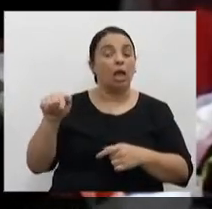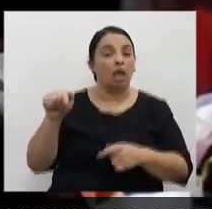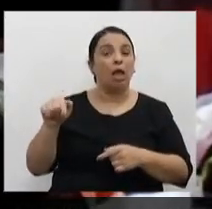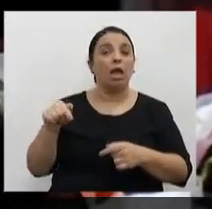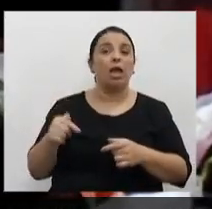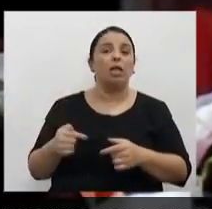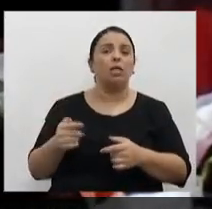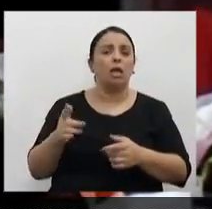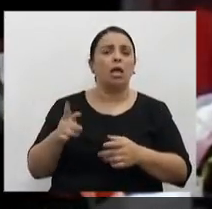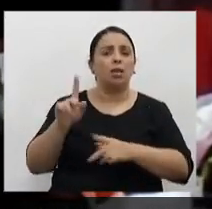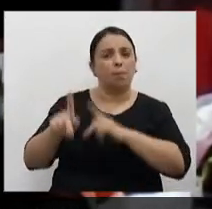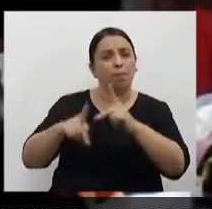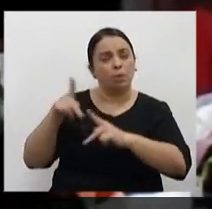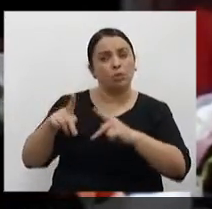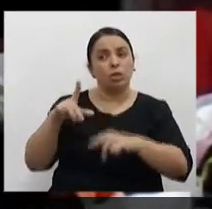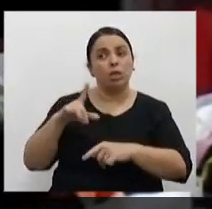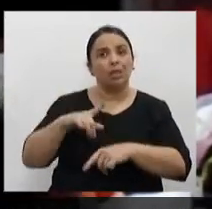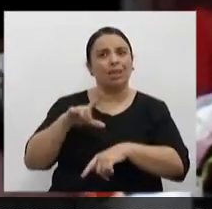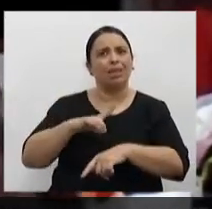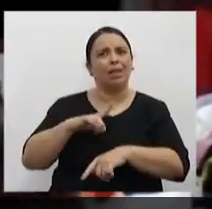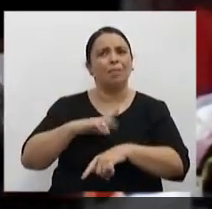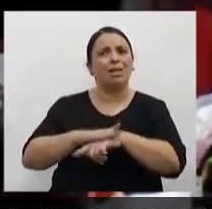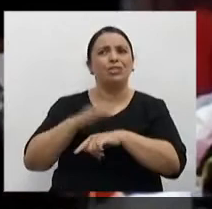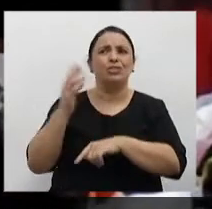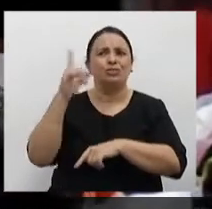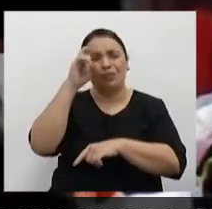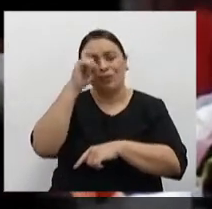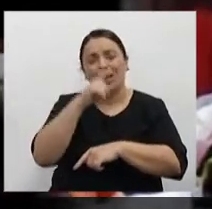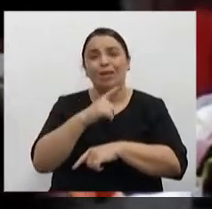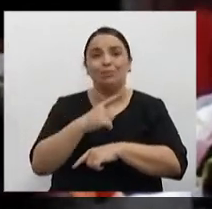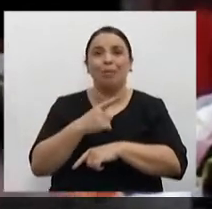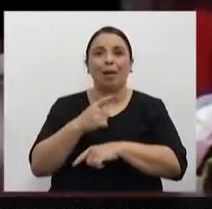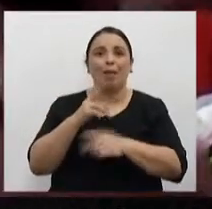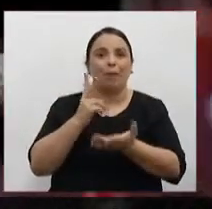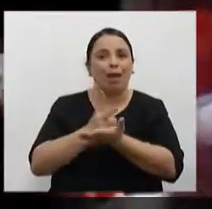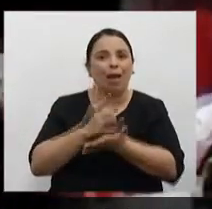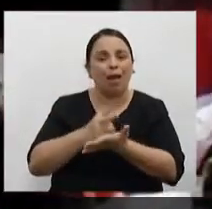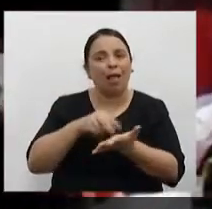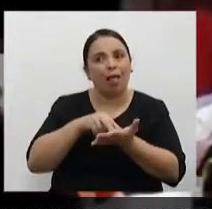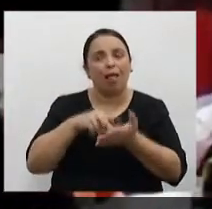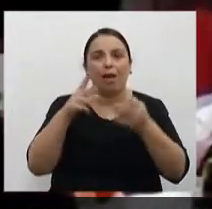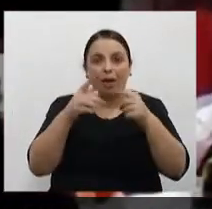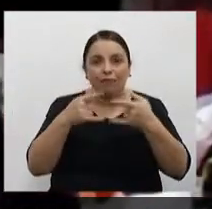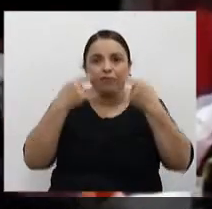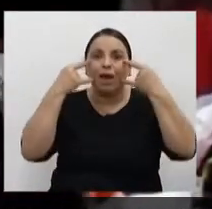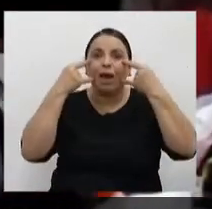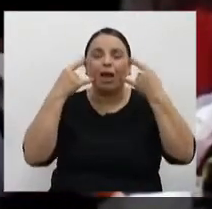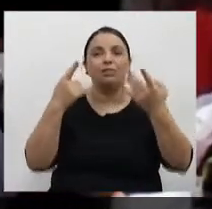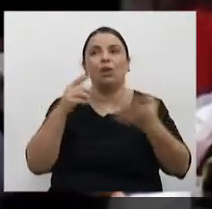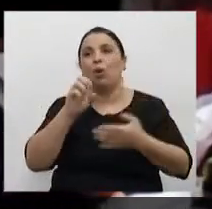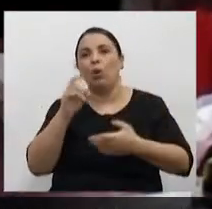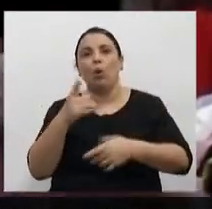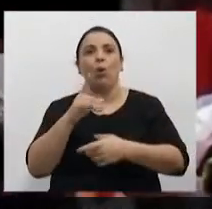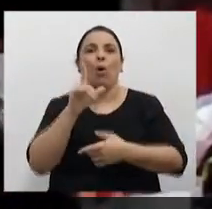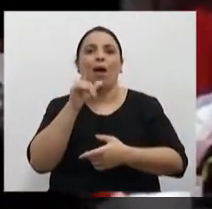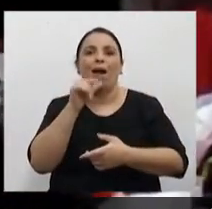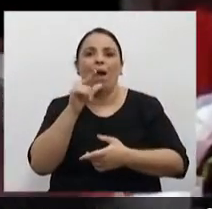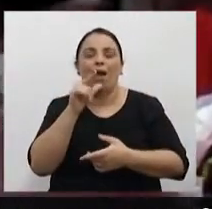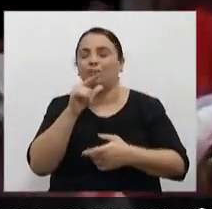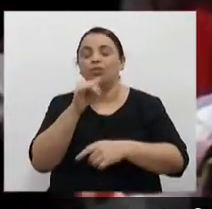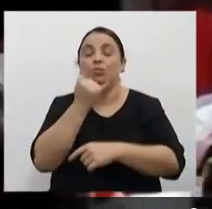que têm a maior dificuldade de usar máscara, de fazer sempre aquela higienização, aquele